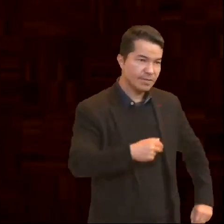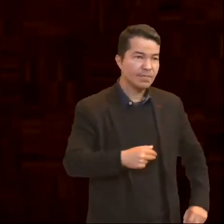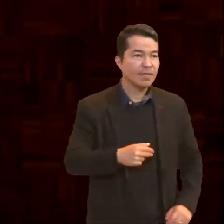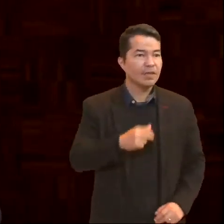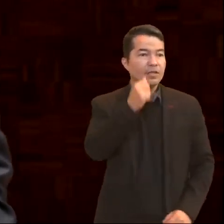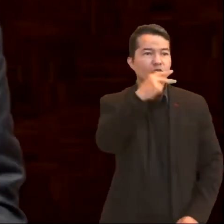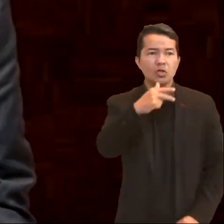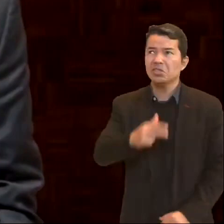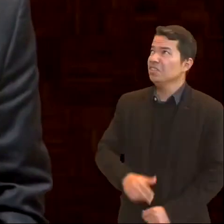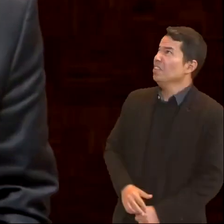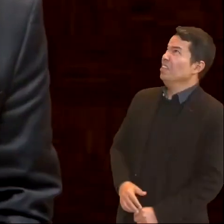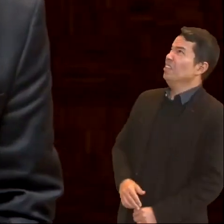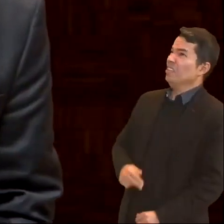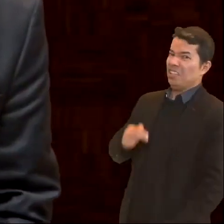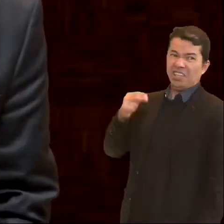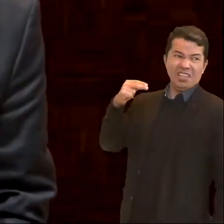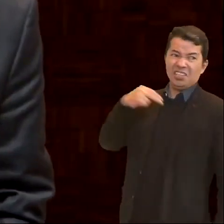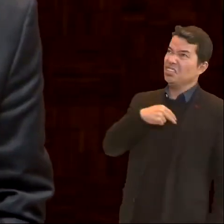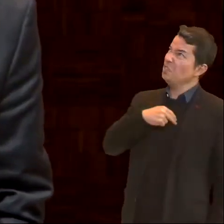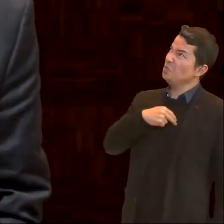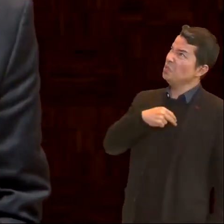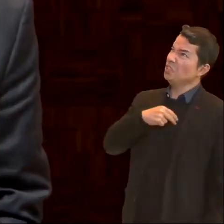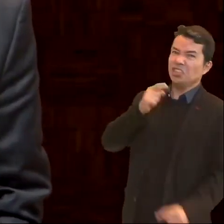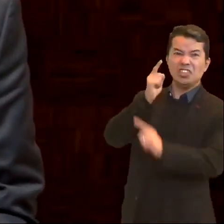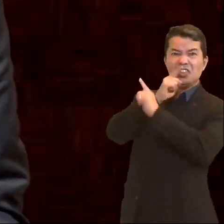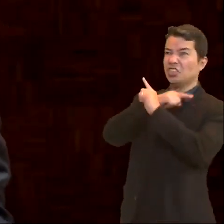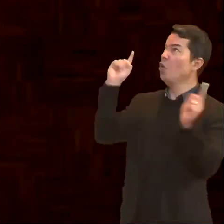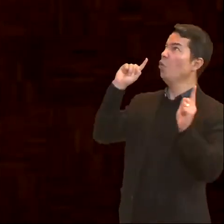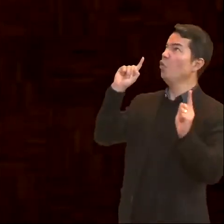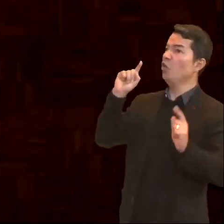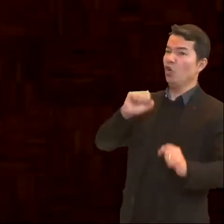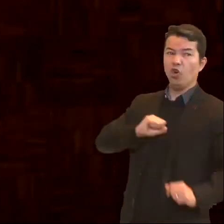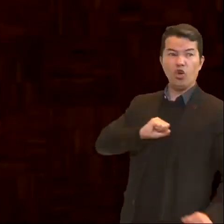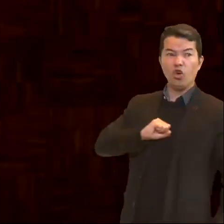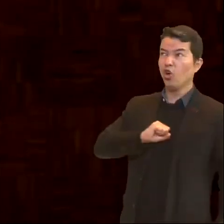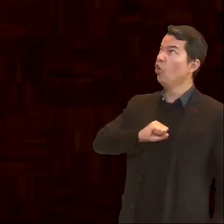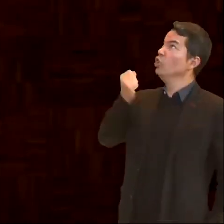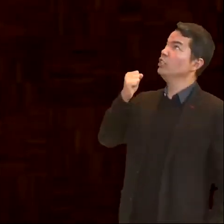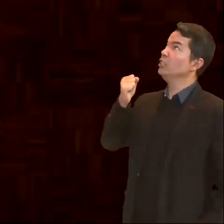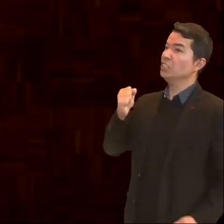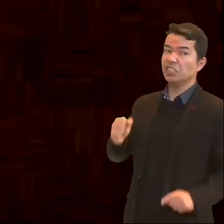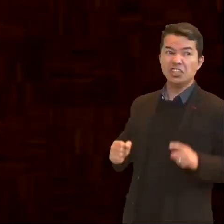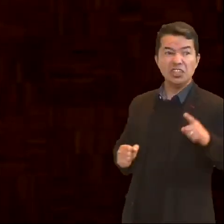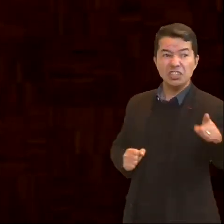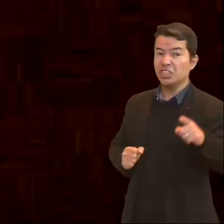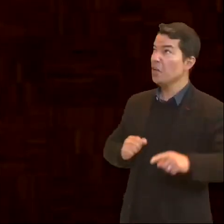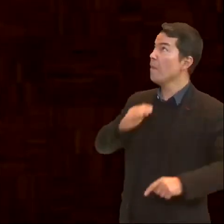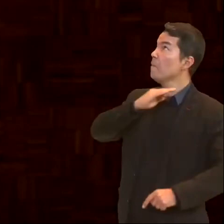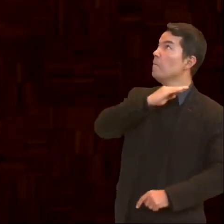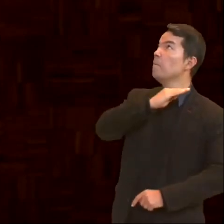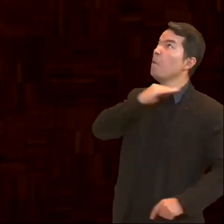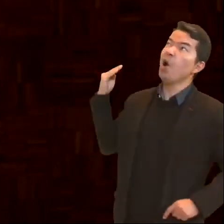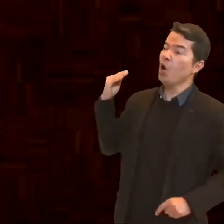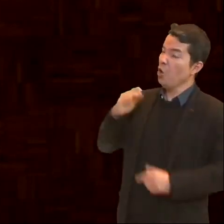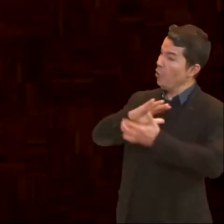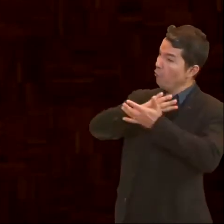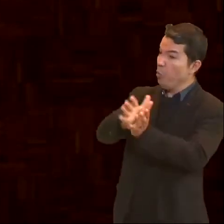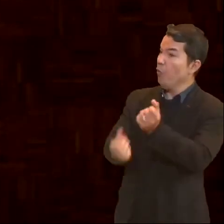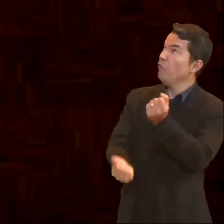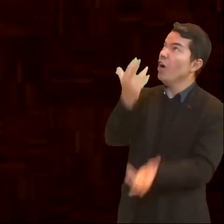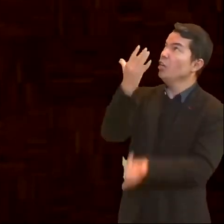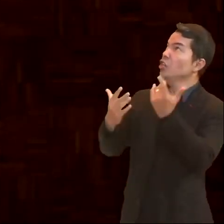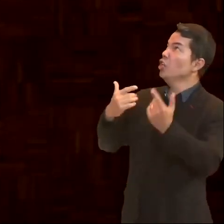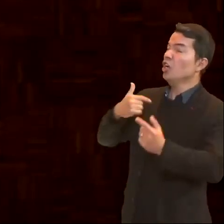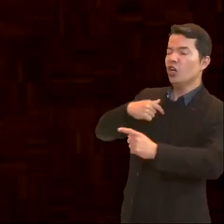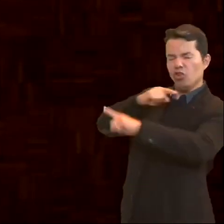assírios? Detesto os assírios. Que morram todos, que vão para o inferno. Eu não vou.